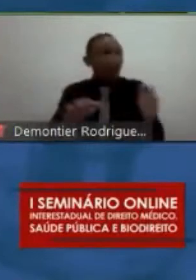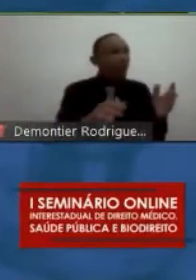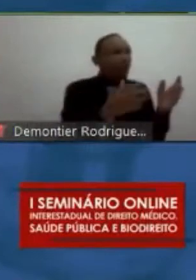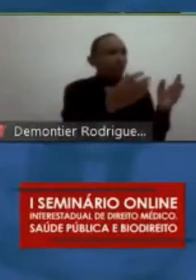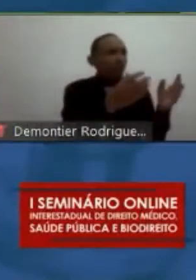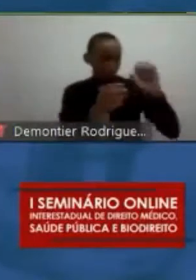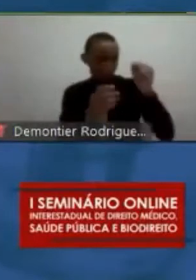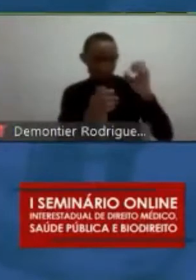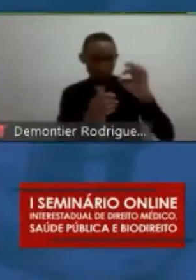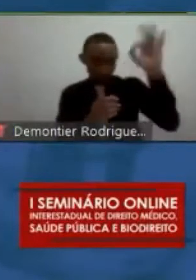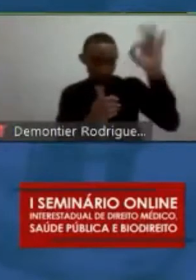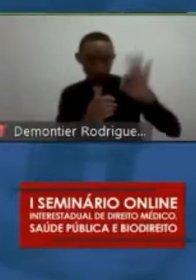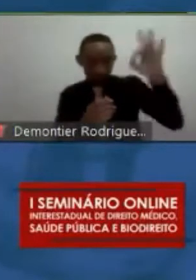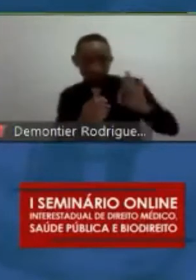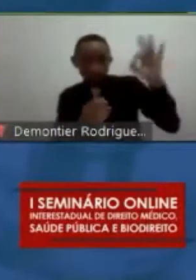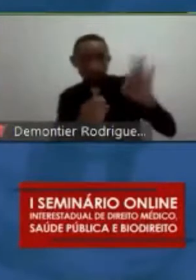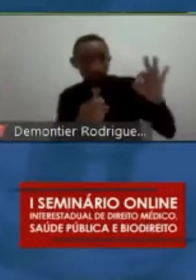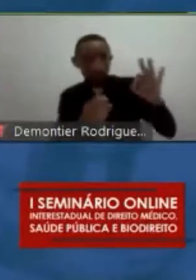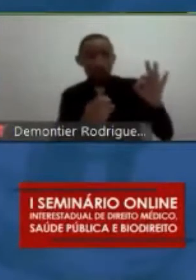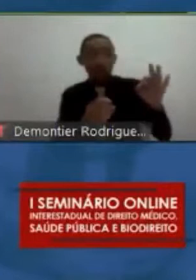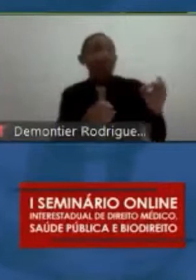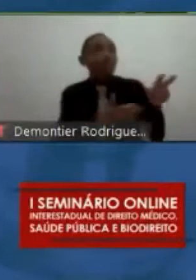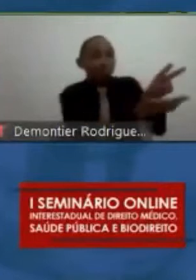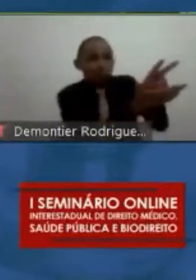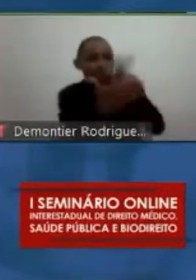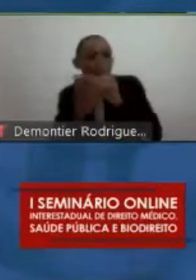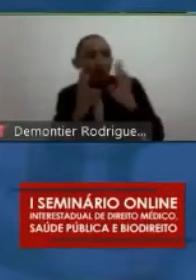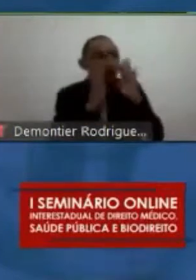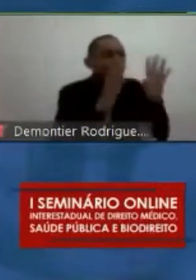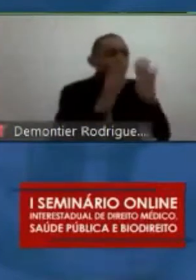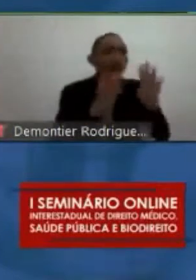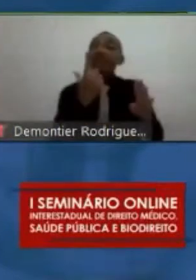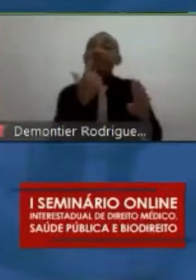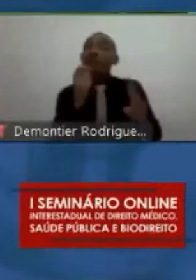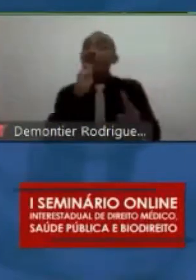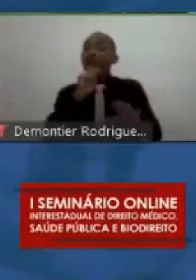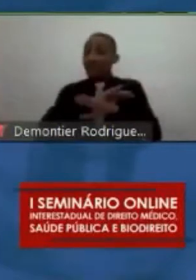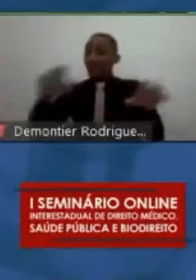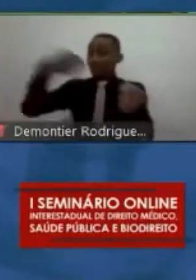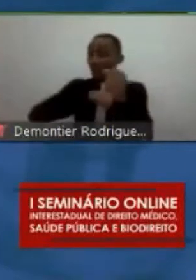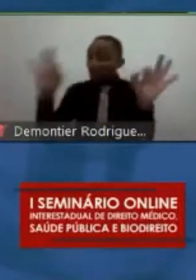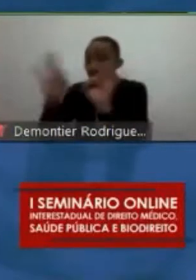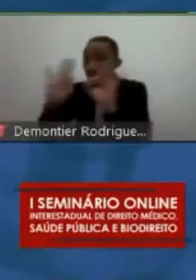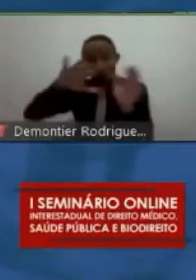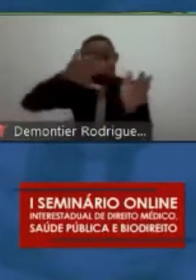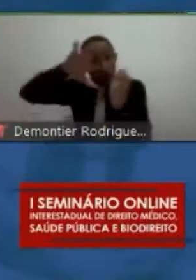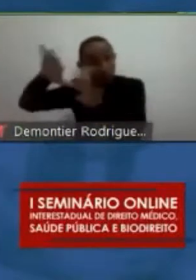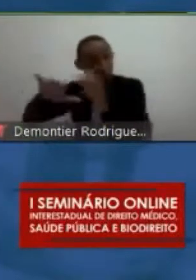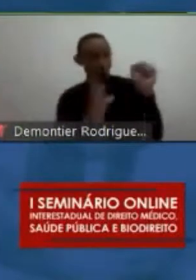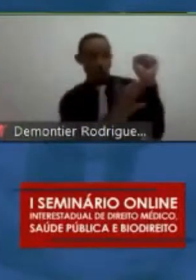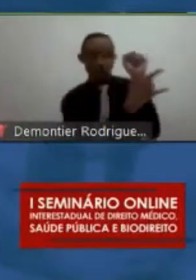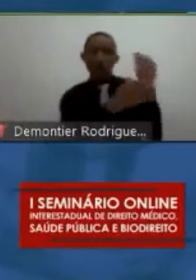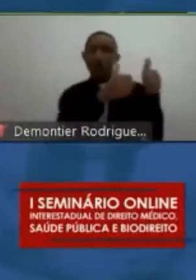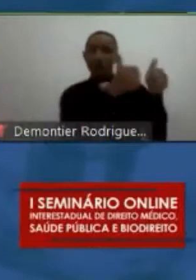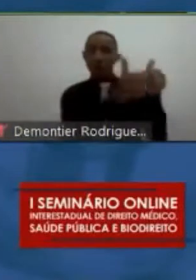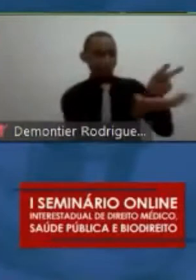de 80%, onde talvez haja uma possibilidade de se tratar sem sangue. Então, isto foi seguro e os resultados